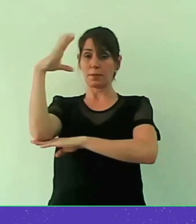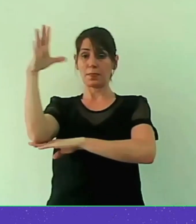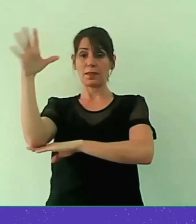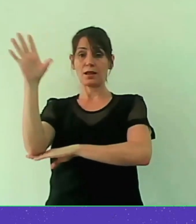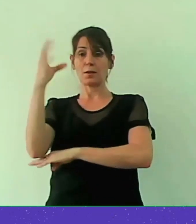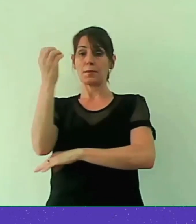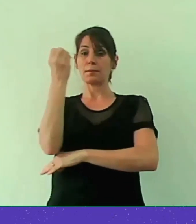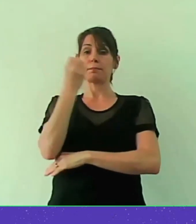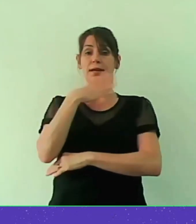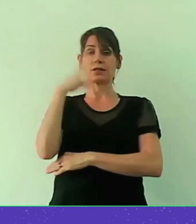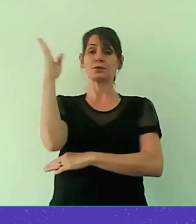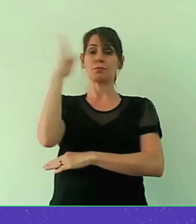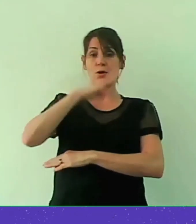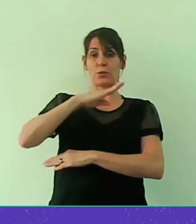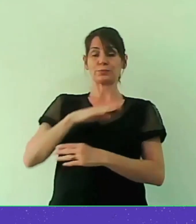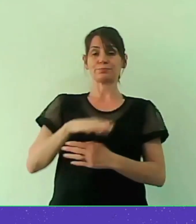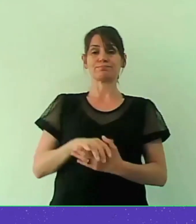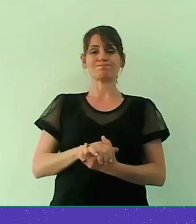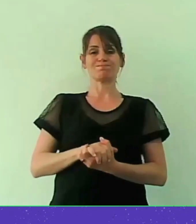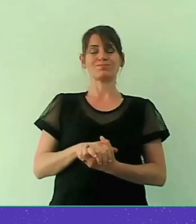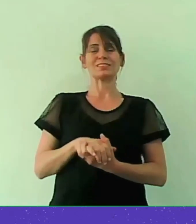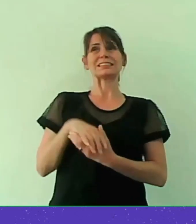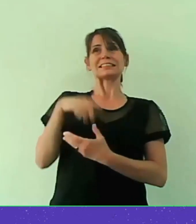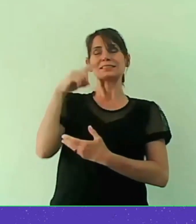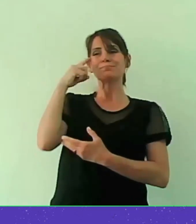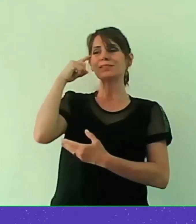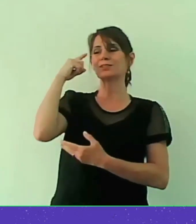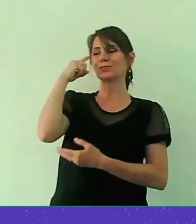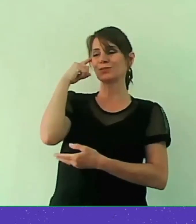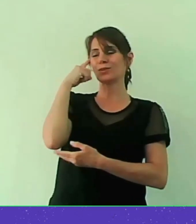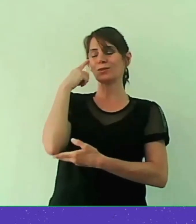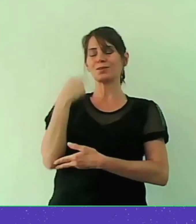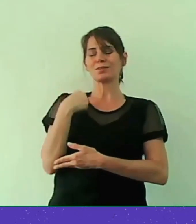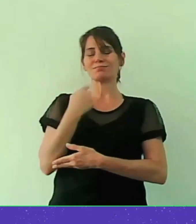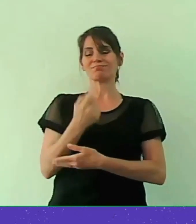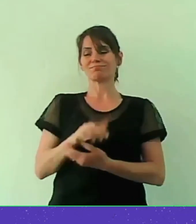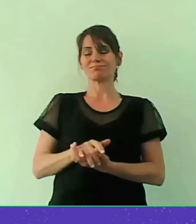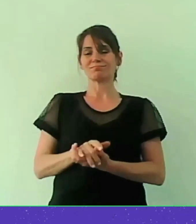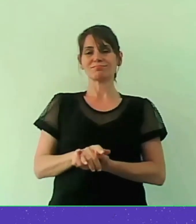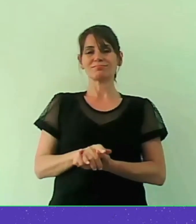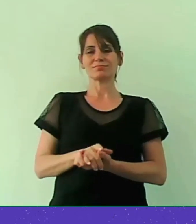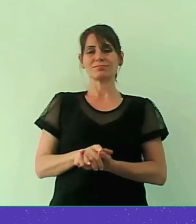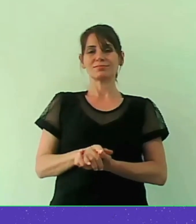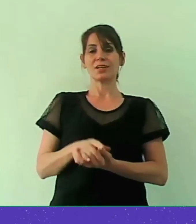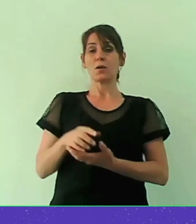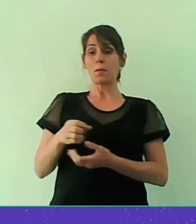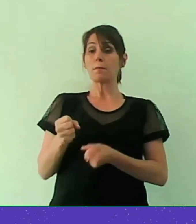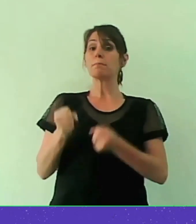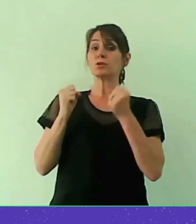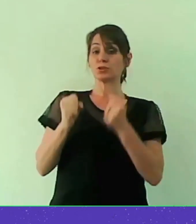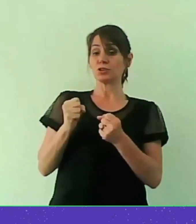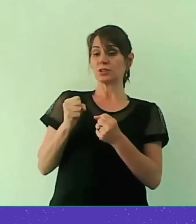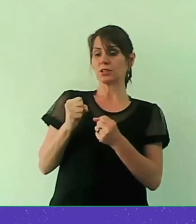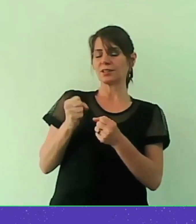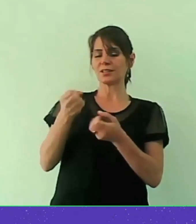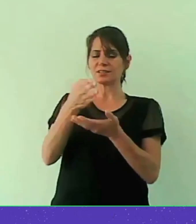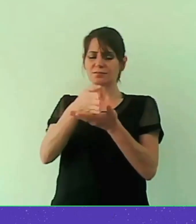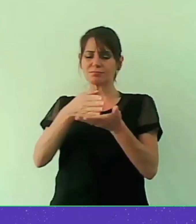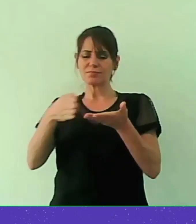ter nele uma capacidade de discernir o bem e o mal